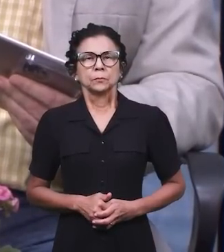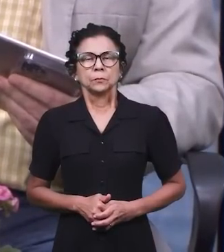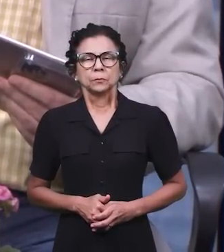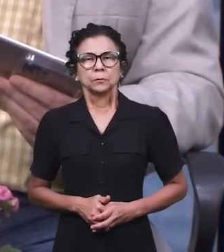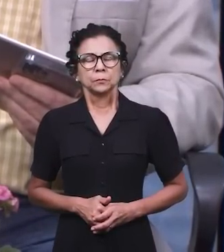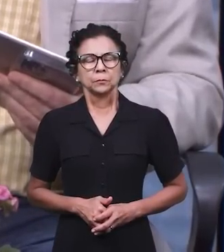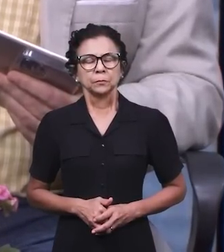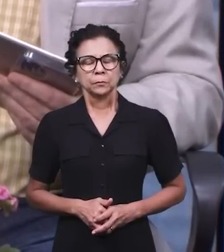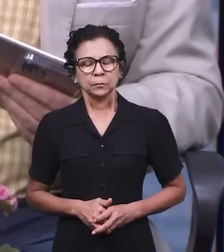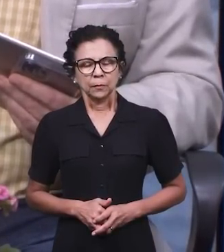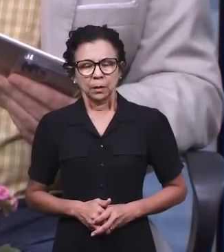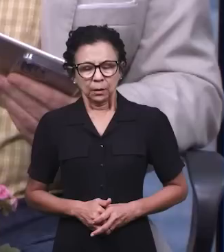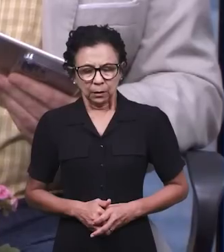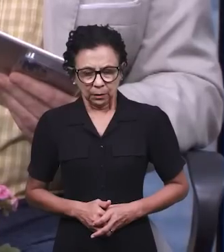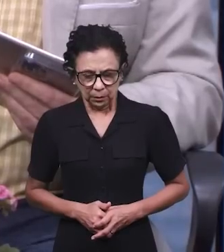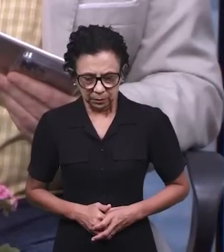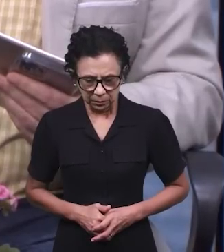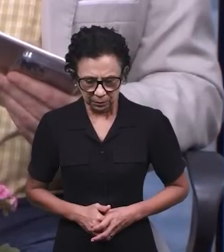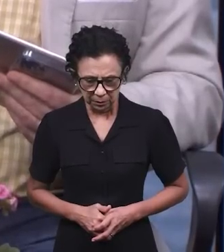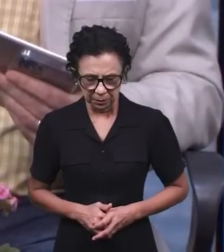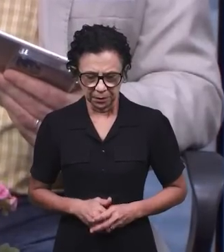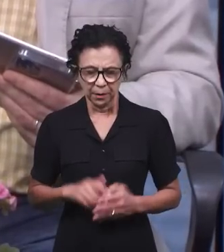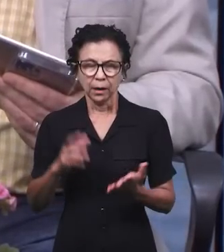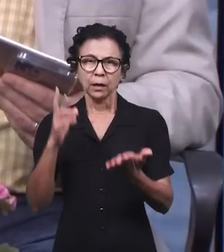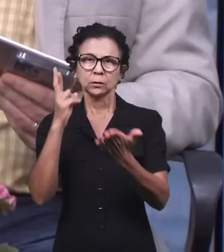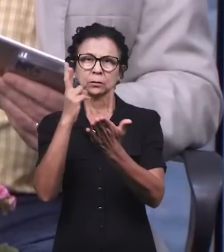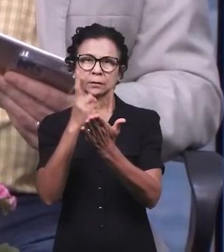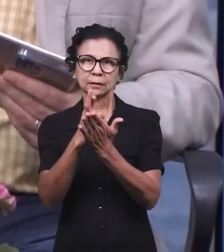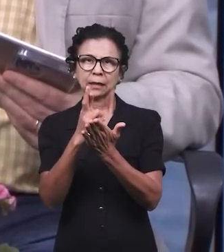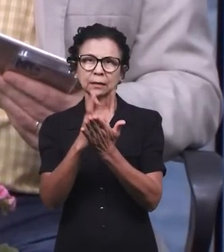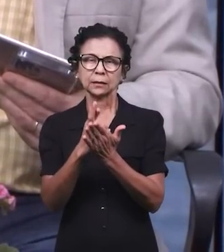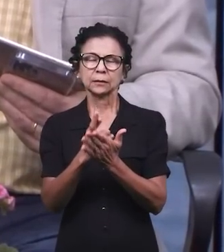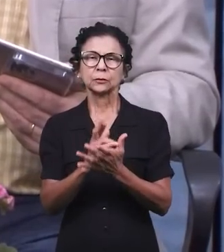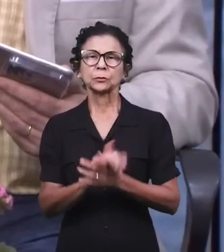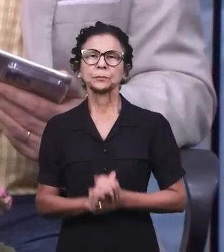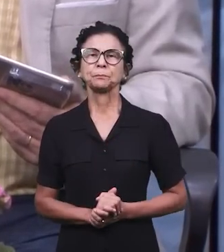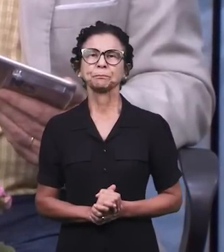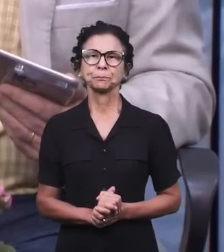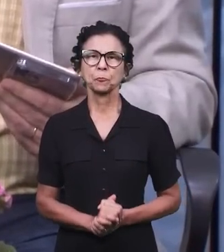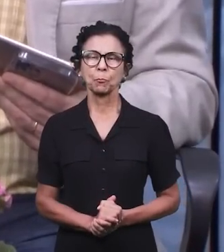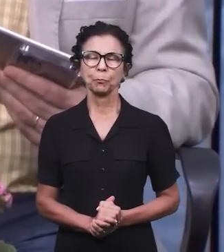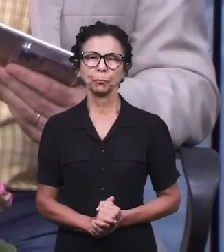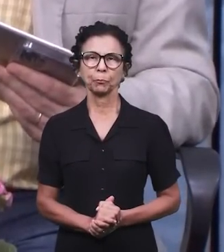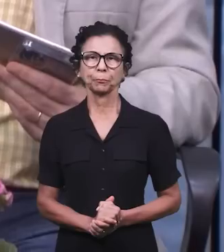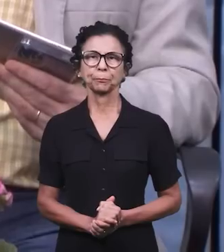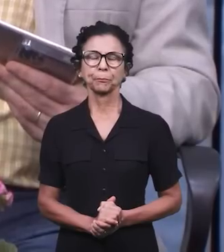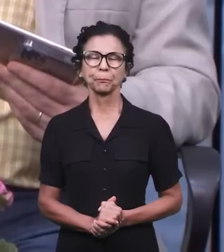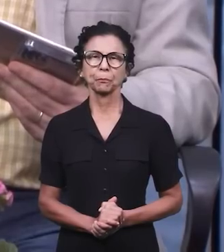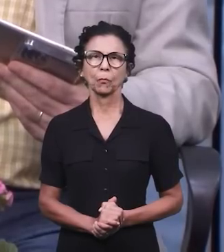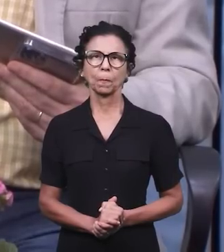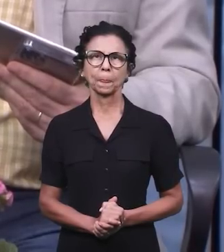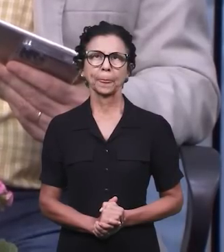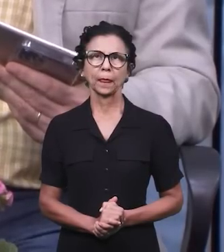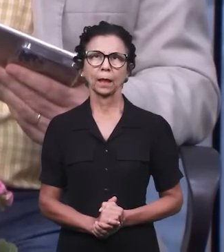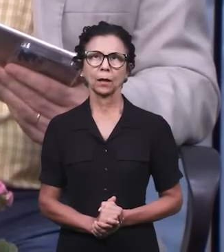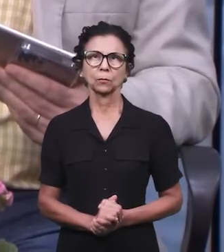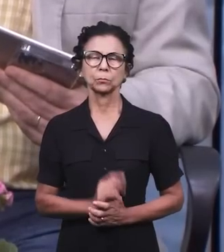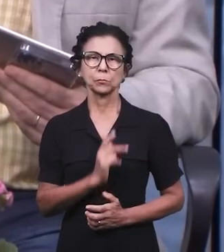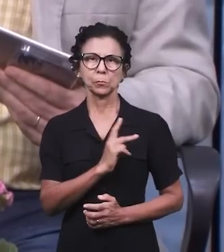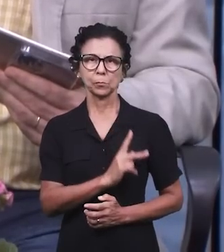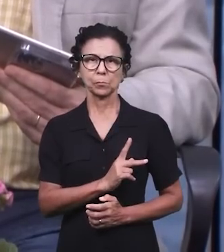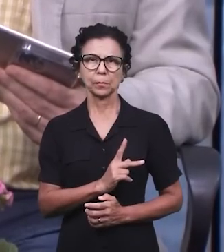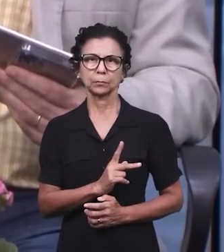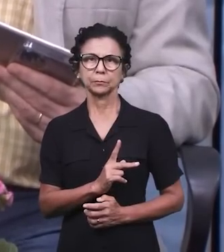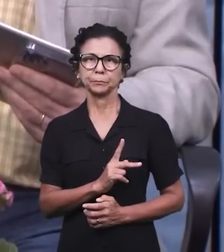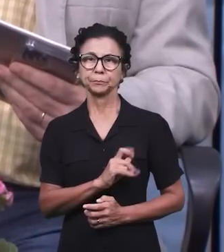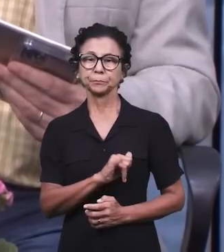disso, há outras coisas que também vêm como resultado. Onde é que eu quero chegar? A palavra do Senhor diz assim, buscai primeiro o reino